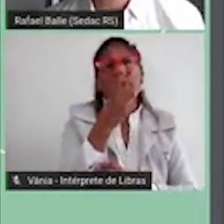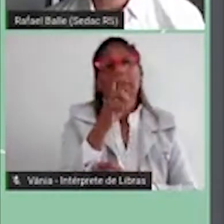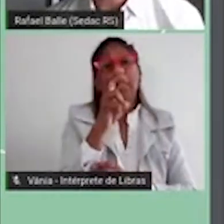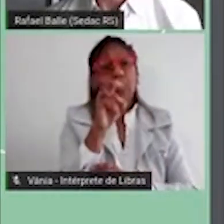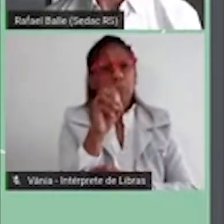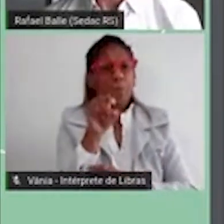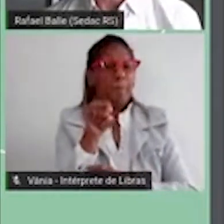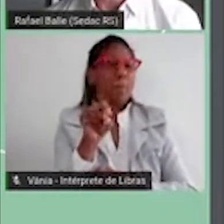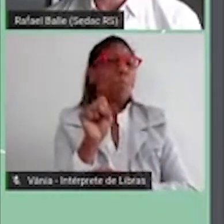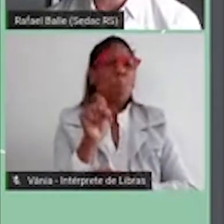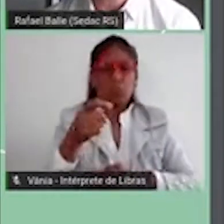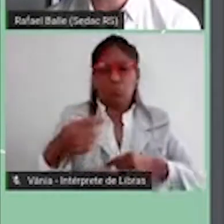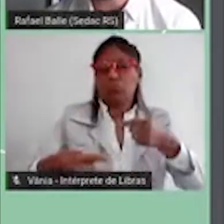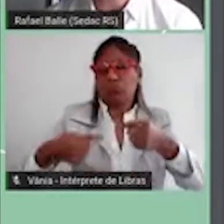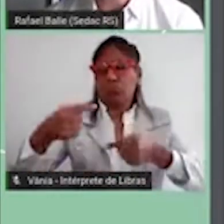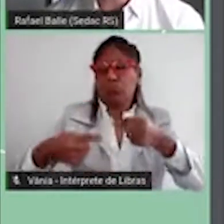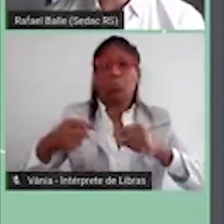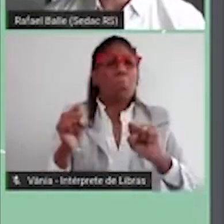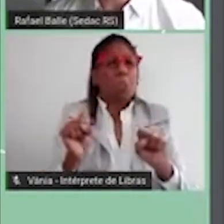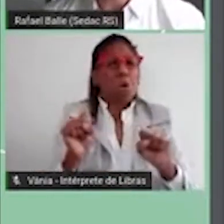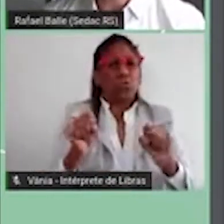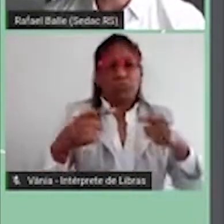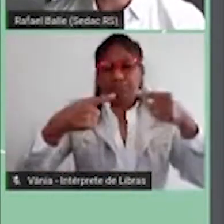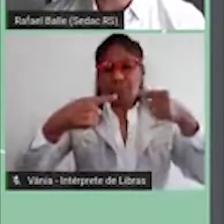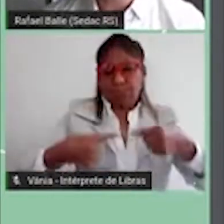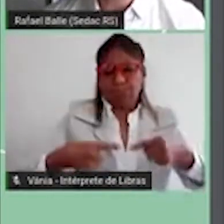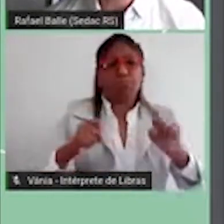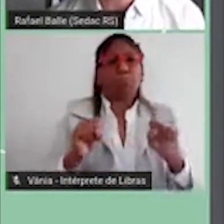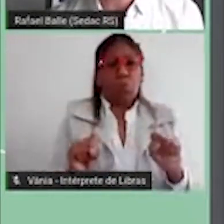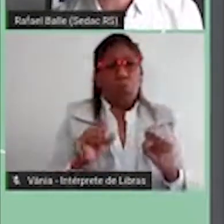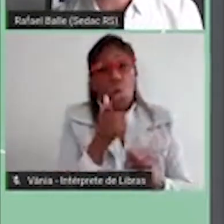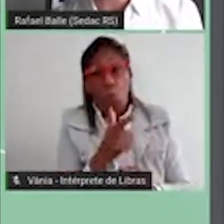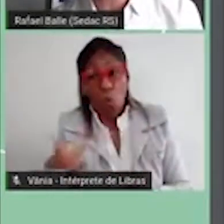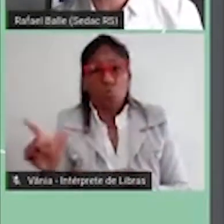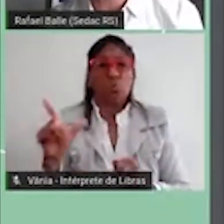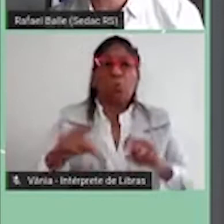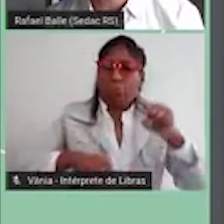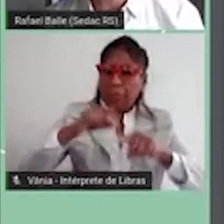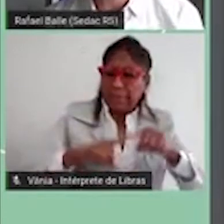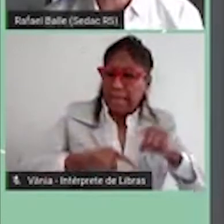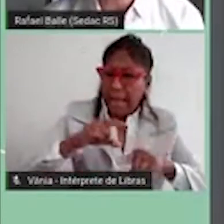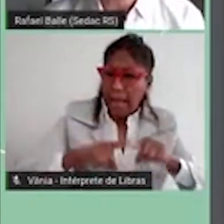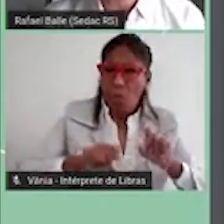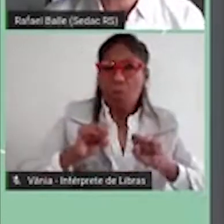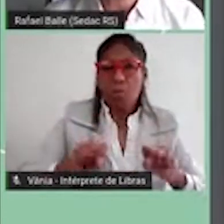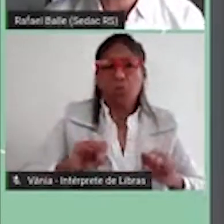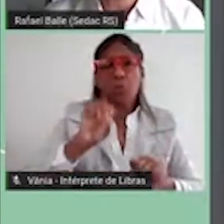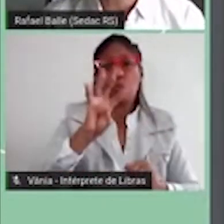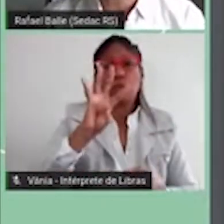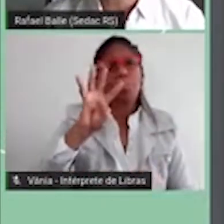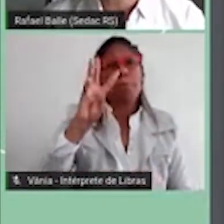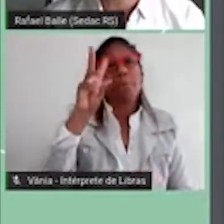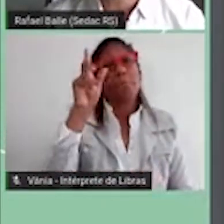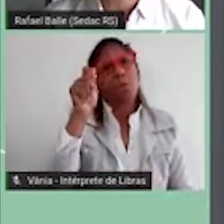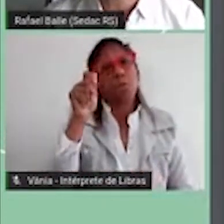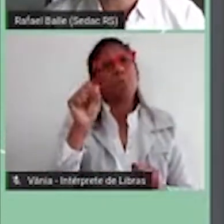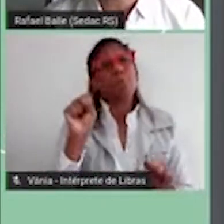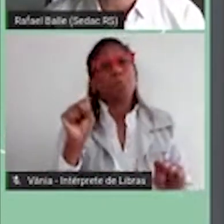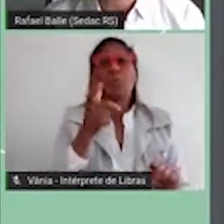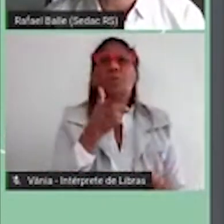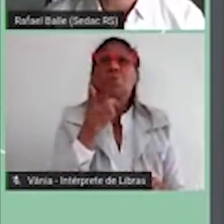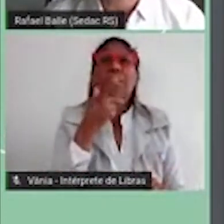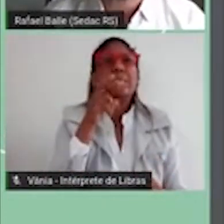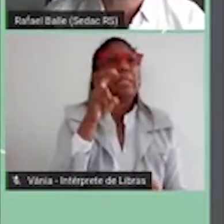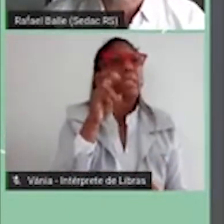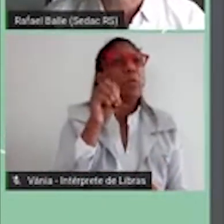esses recursos, e um outro edital para bens e materiais, valor de 4 milhões, então estamos falando aí de 50 a 100 mil